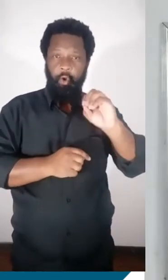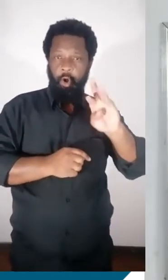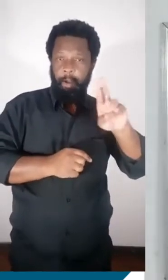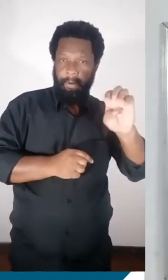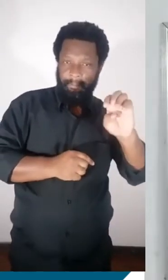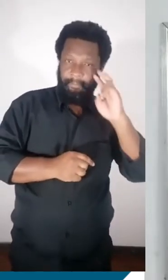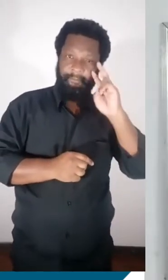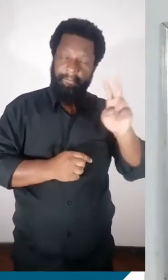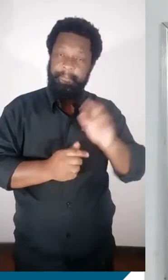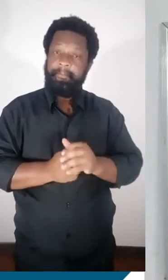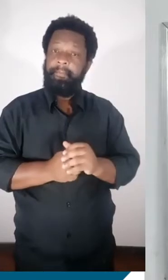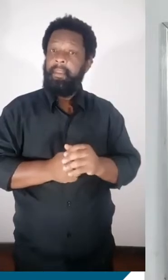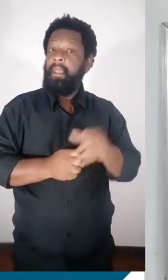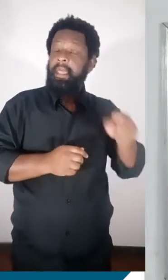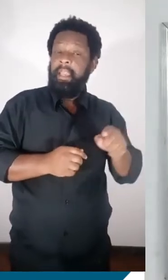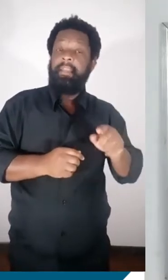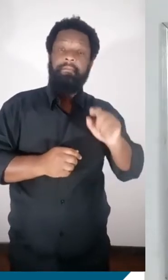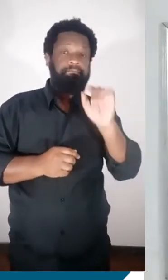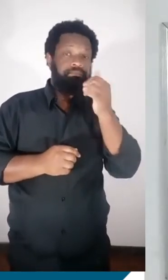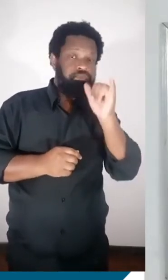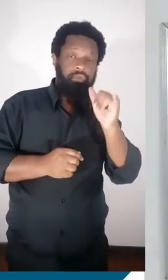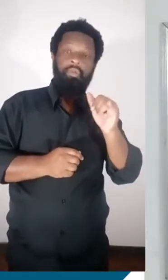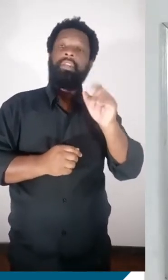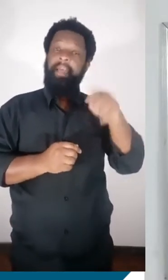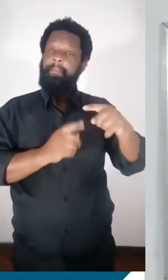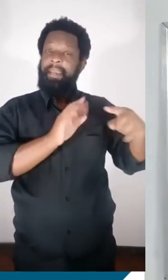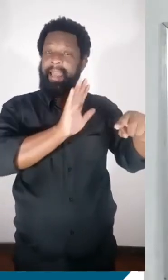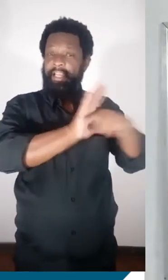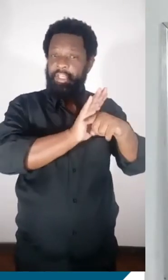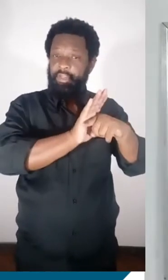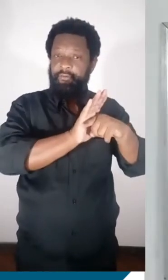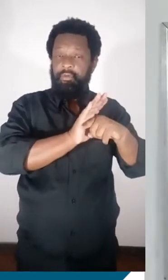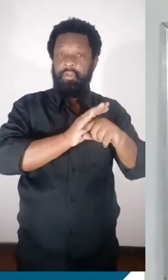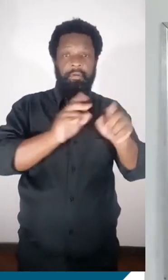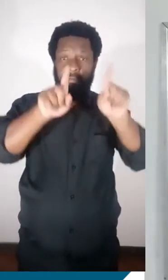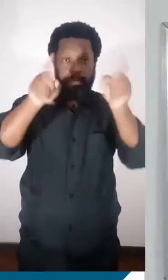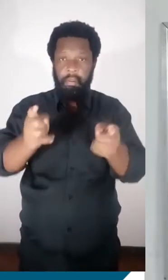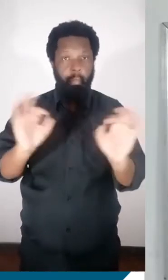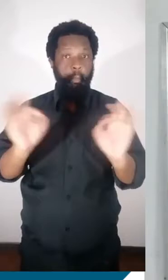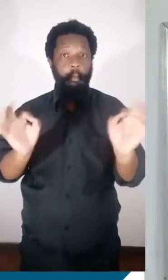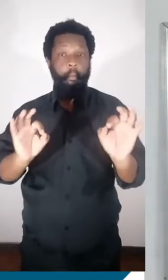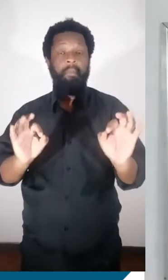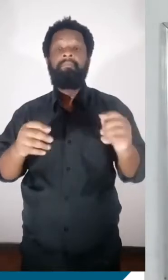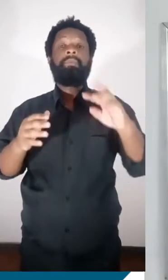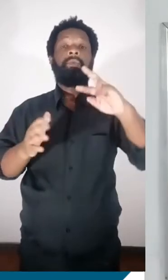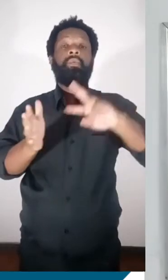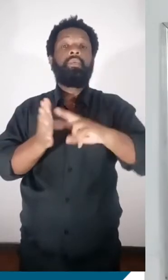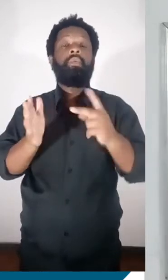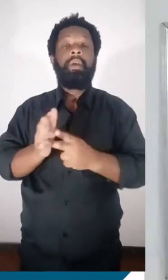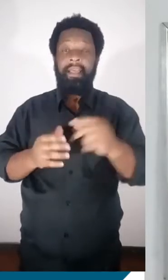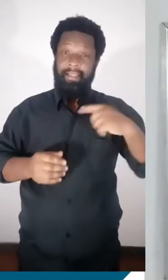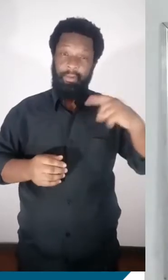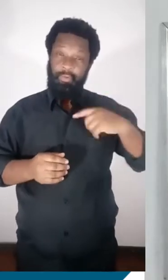tá? Então, vamos olhar. Bom, pessoal, como o hidróxido é negativo e não tem nenhum parêntese aqui, significa que